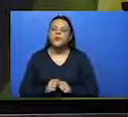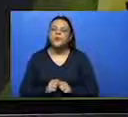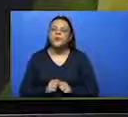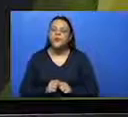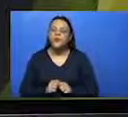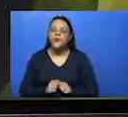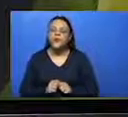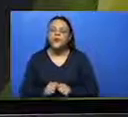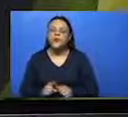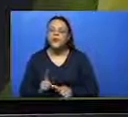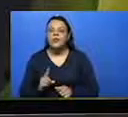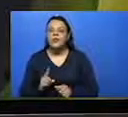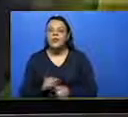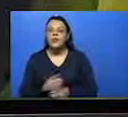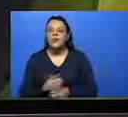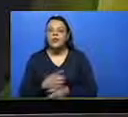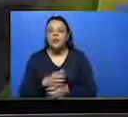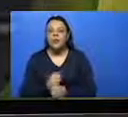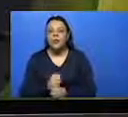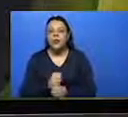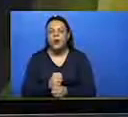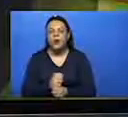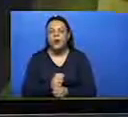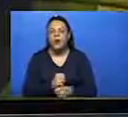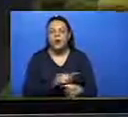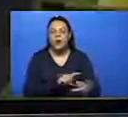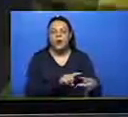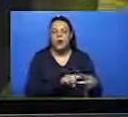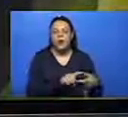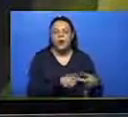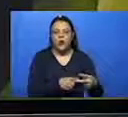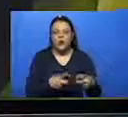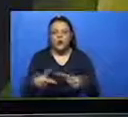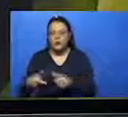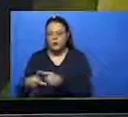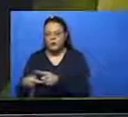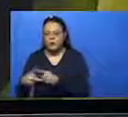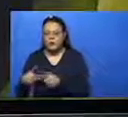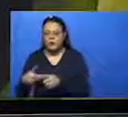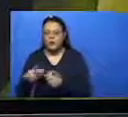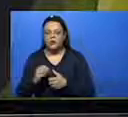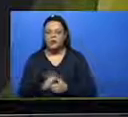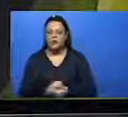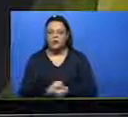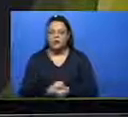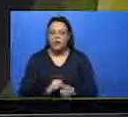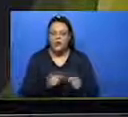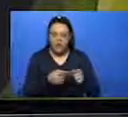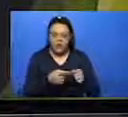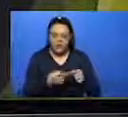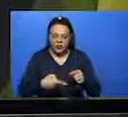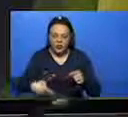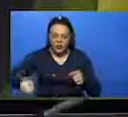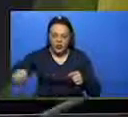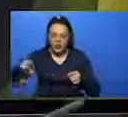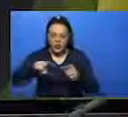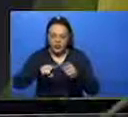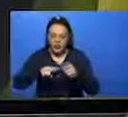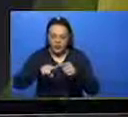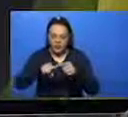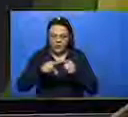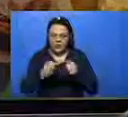A soma das medidas dos ângulos de todos os setores circulares de um círculo é 360.